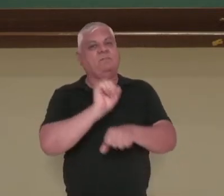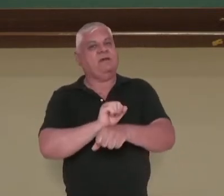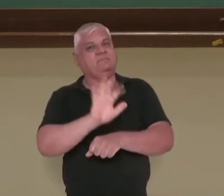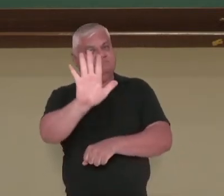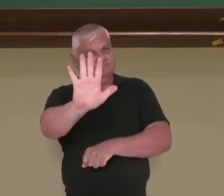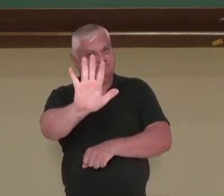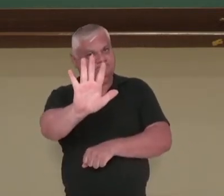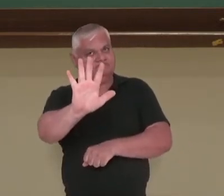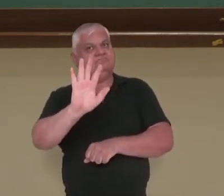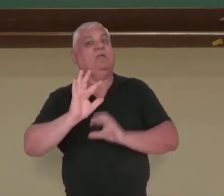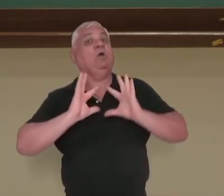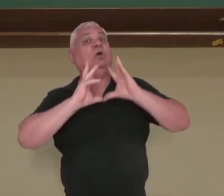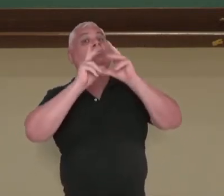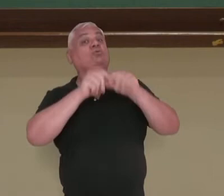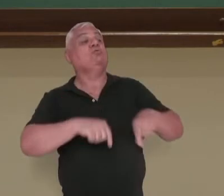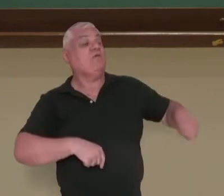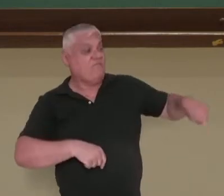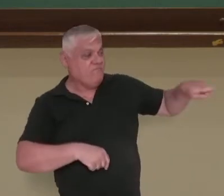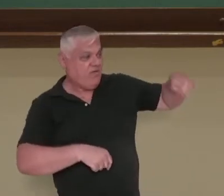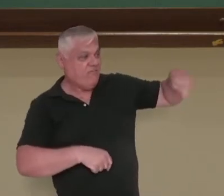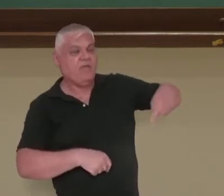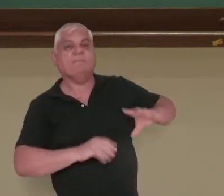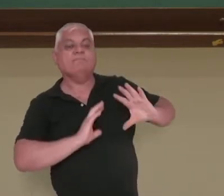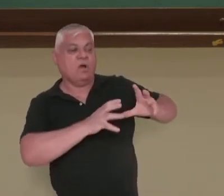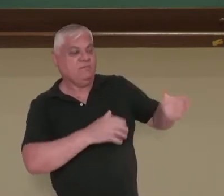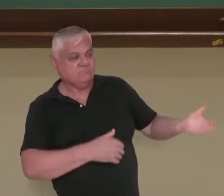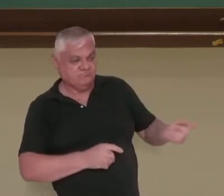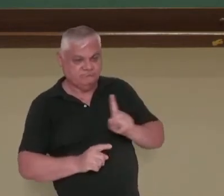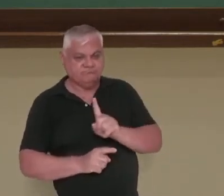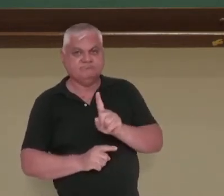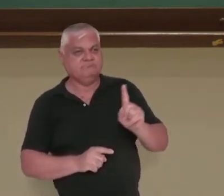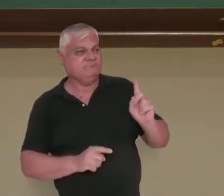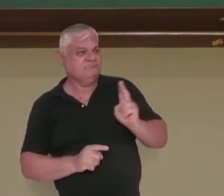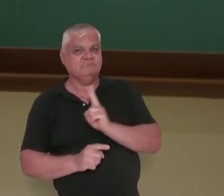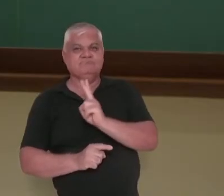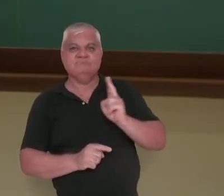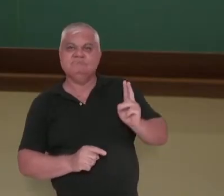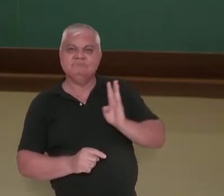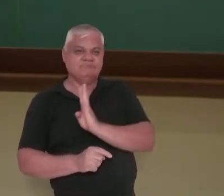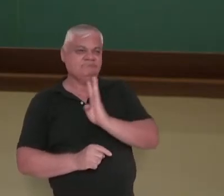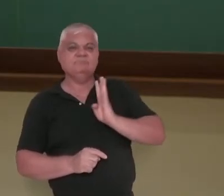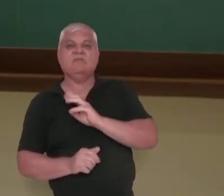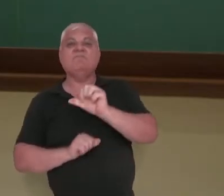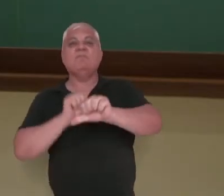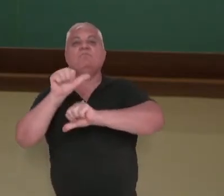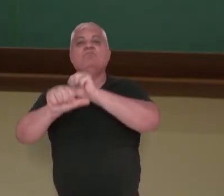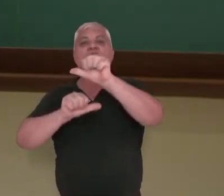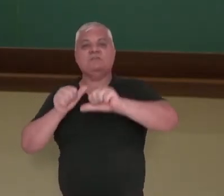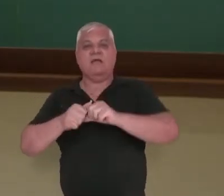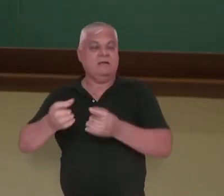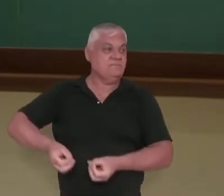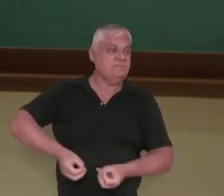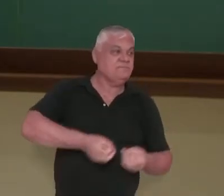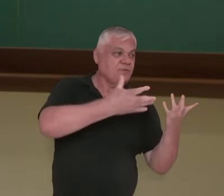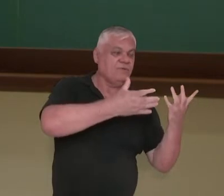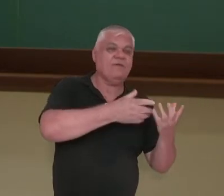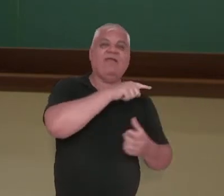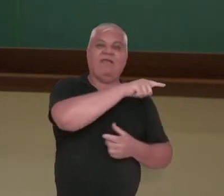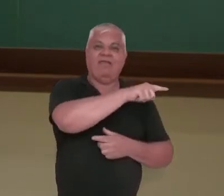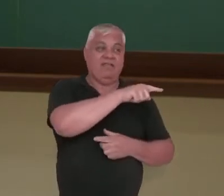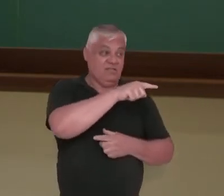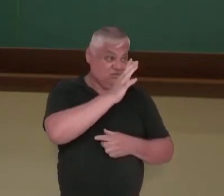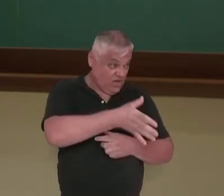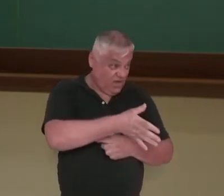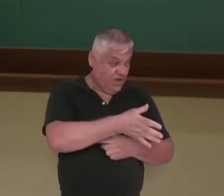de arremessar, todo mundo da equipe tem que encostar uma vez na bola. Ou vamos mudar o arremesso e se um arremessou